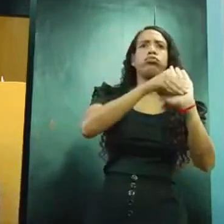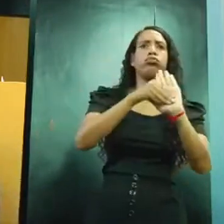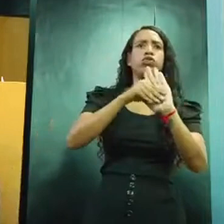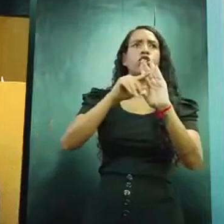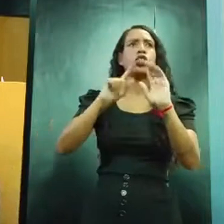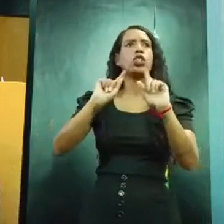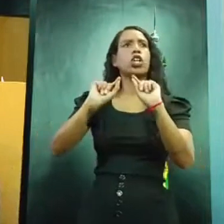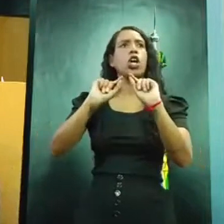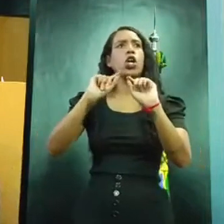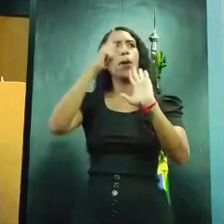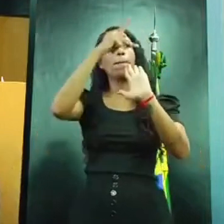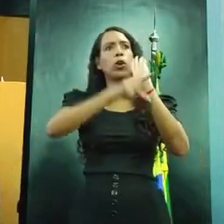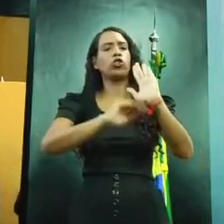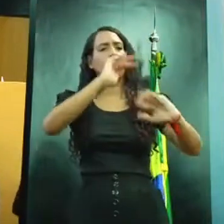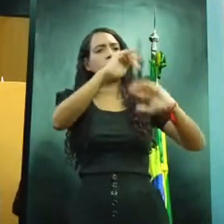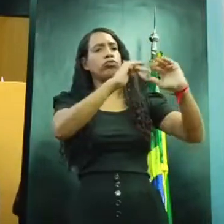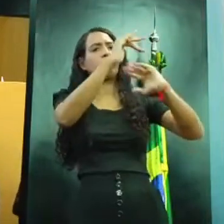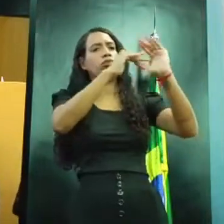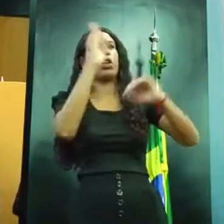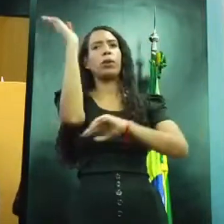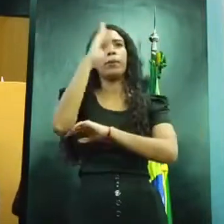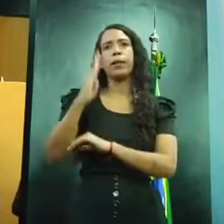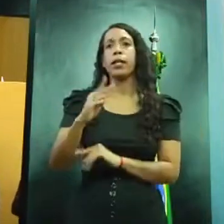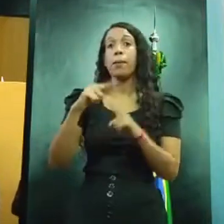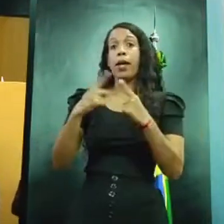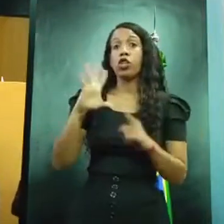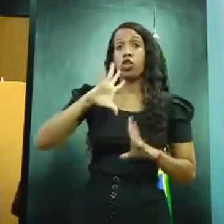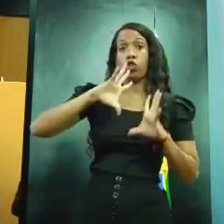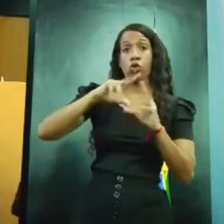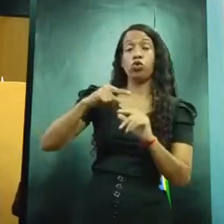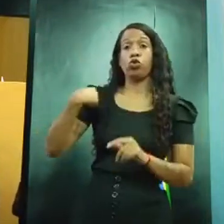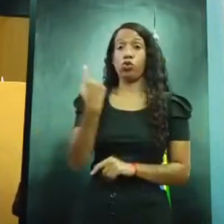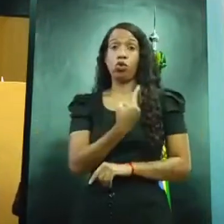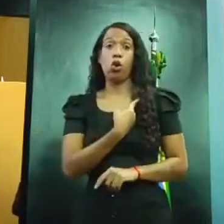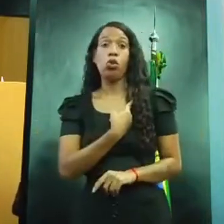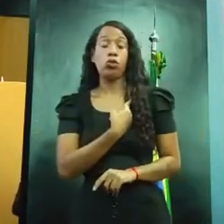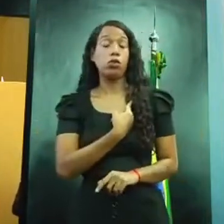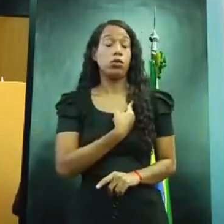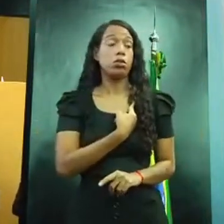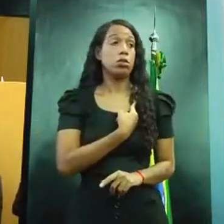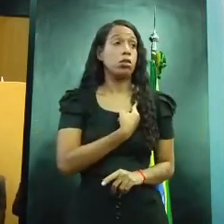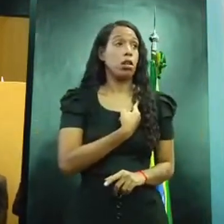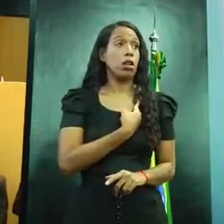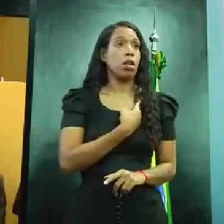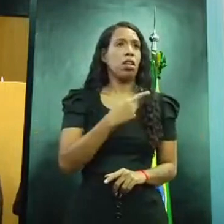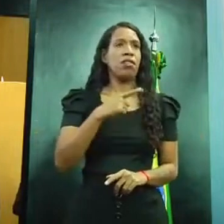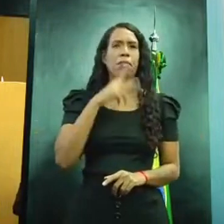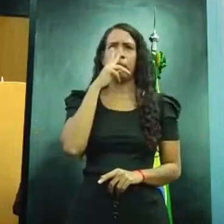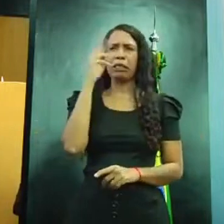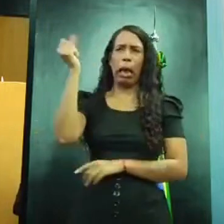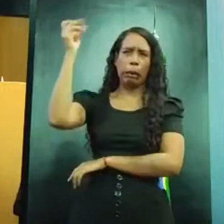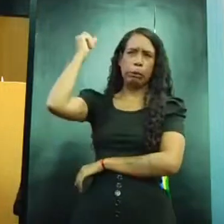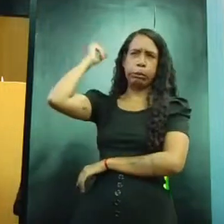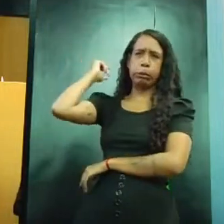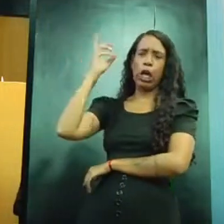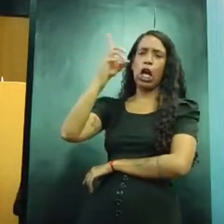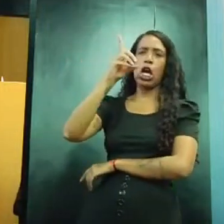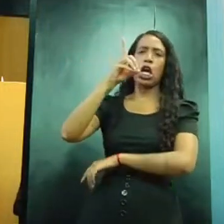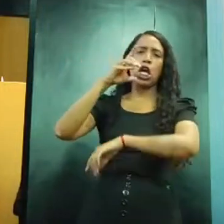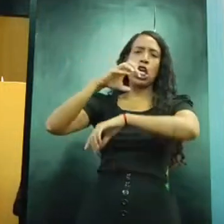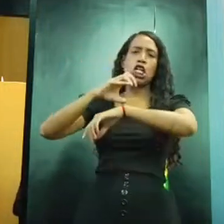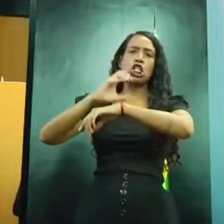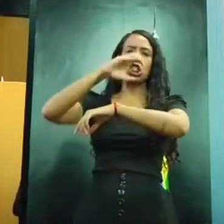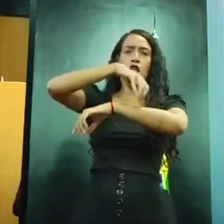de desenvolvimento do Brasil, mas como se nós todos aqui fôssemos dinossauros, ministra